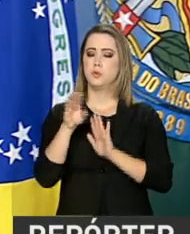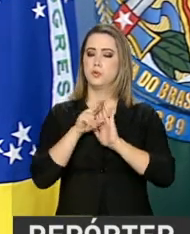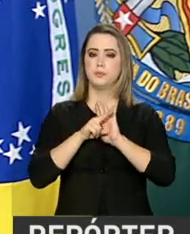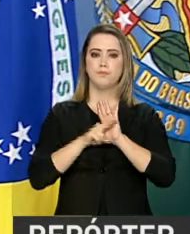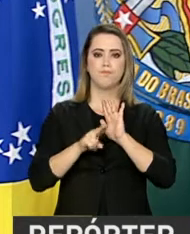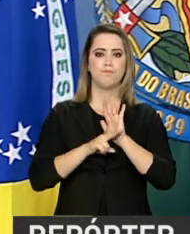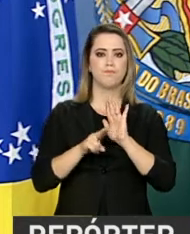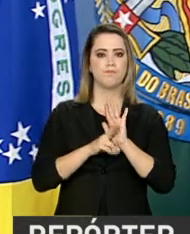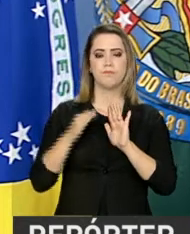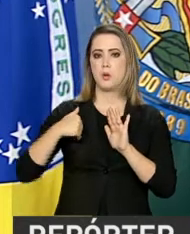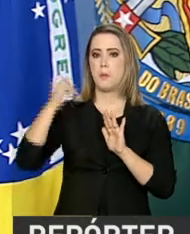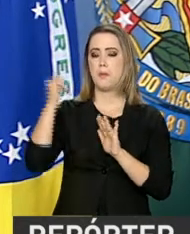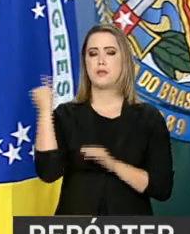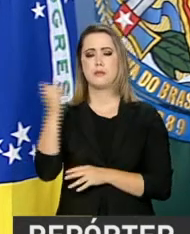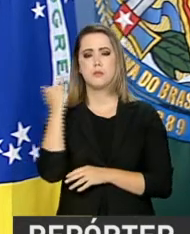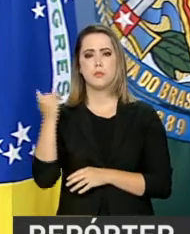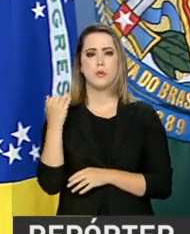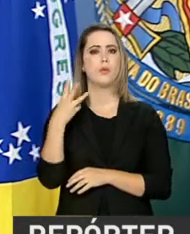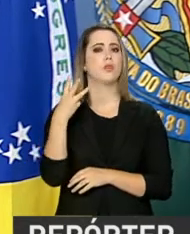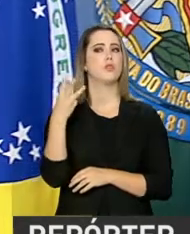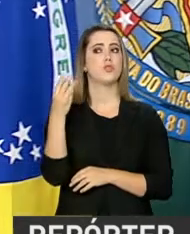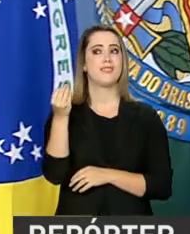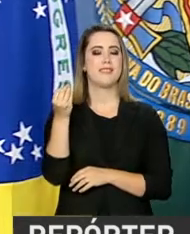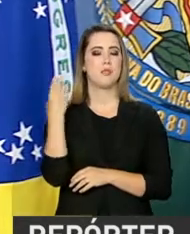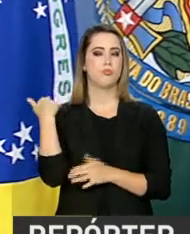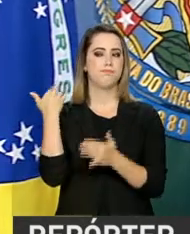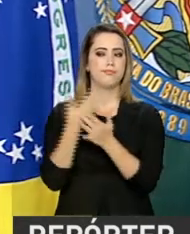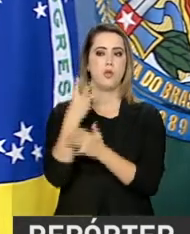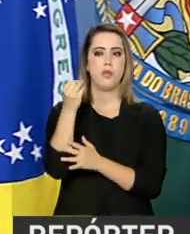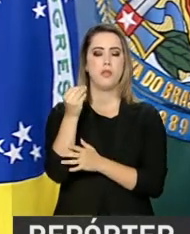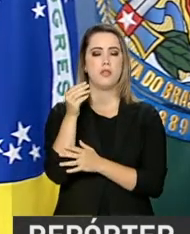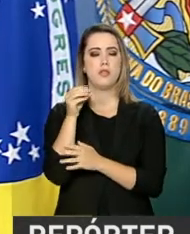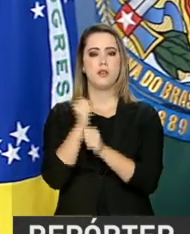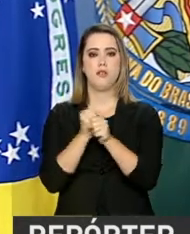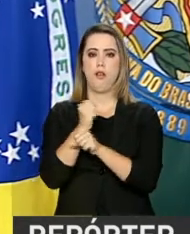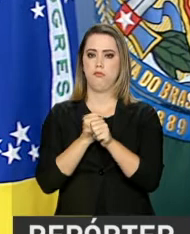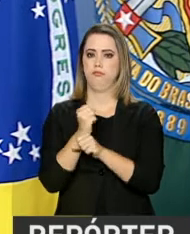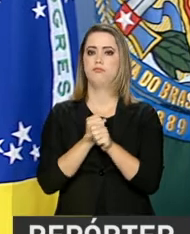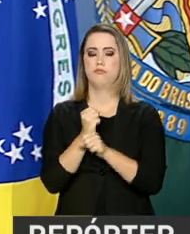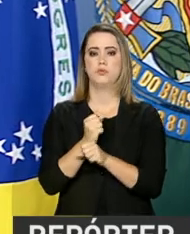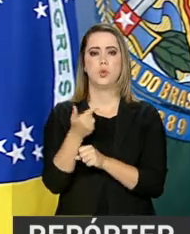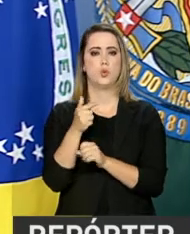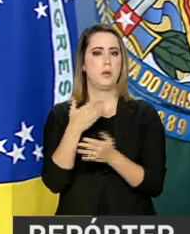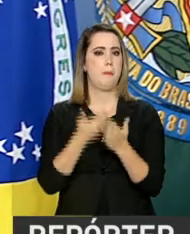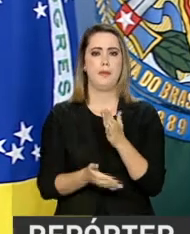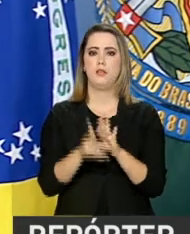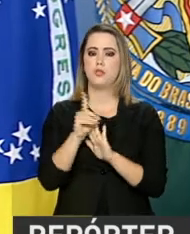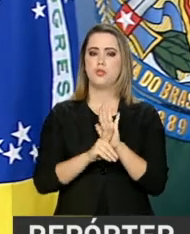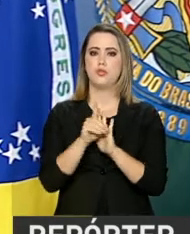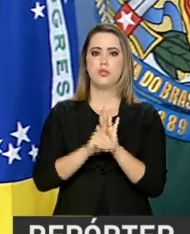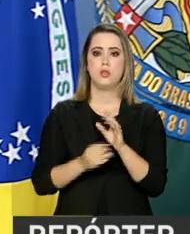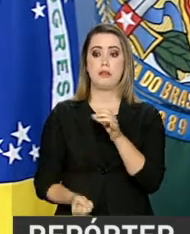ambiciosa dos últimos 30 anos nenhum direito a menos muitos empregos a